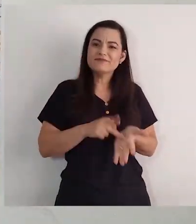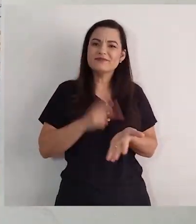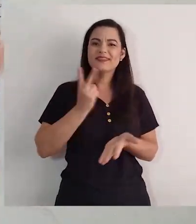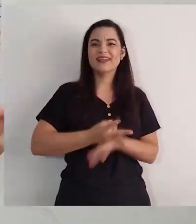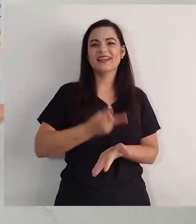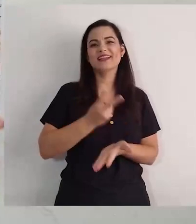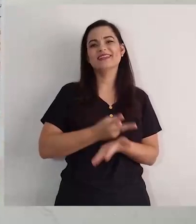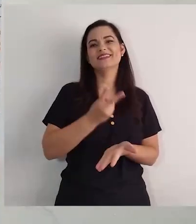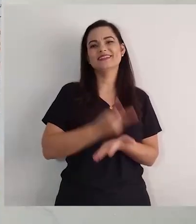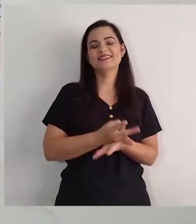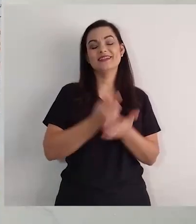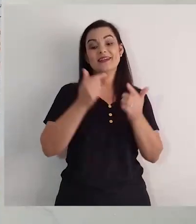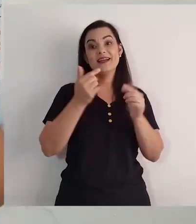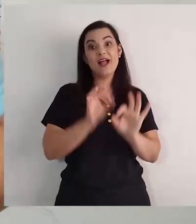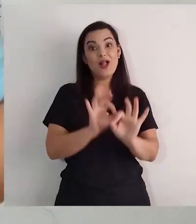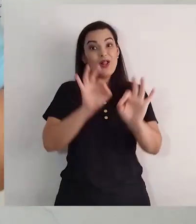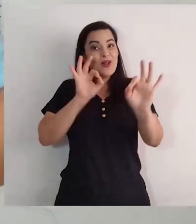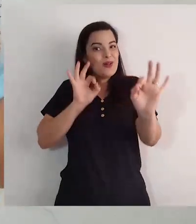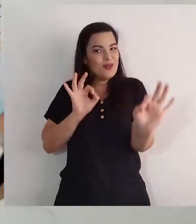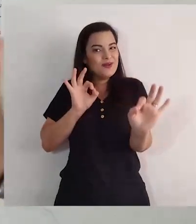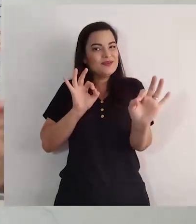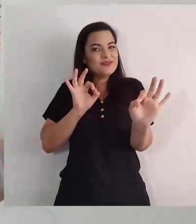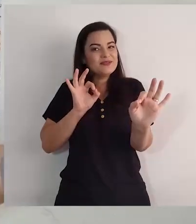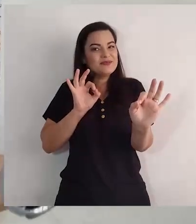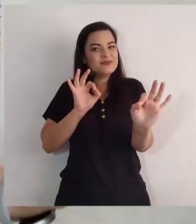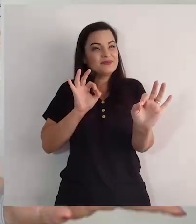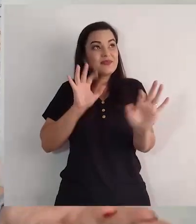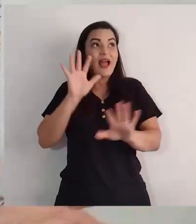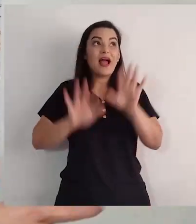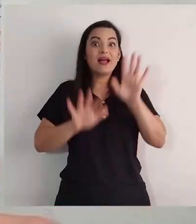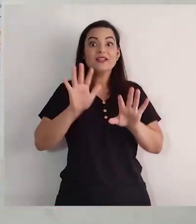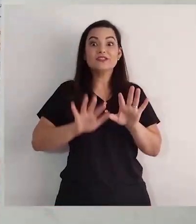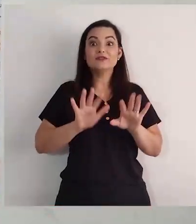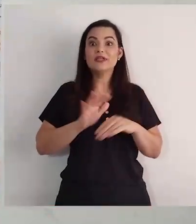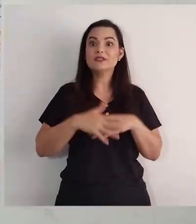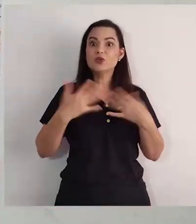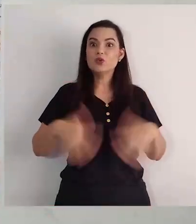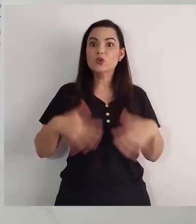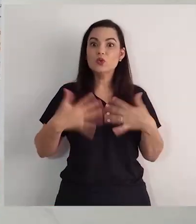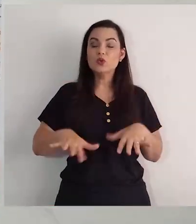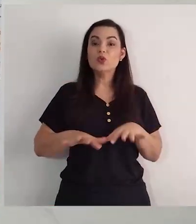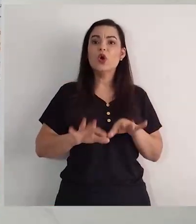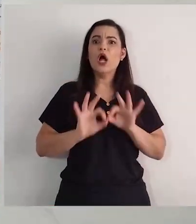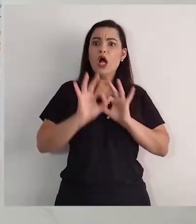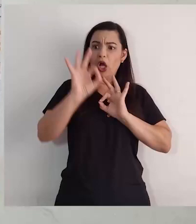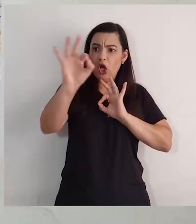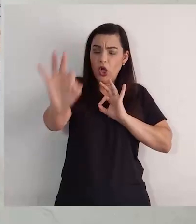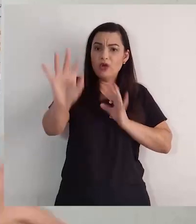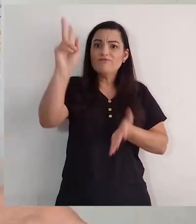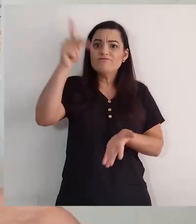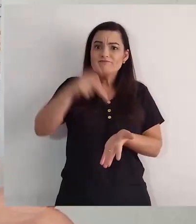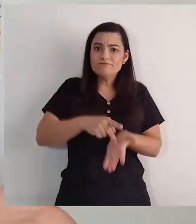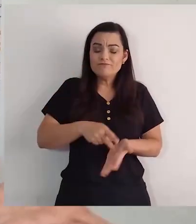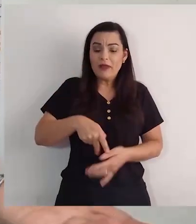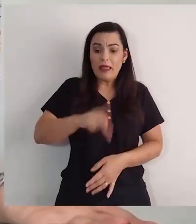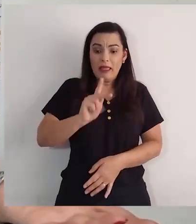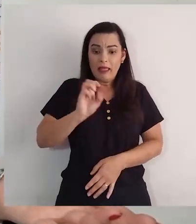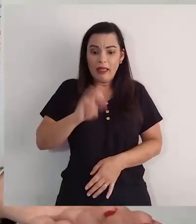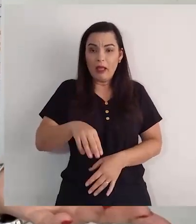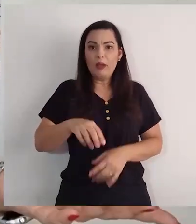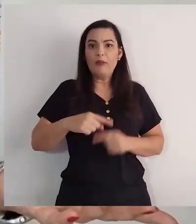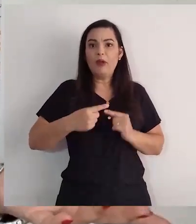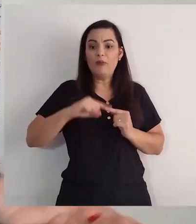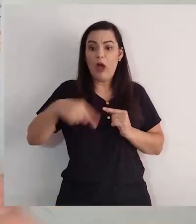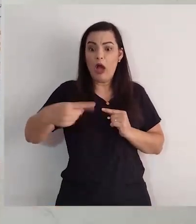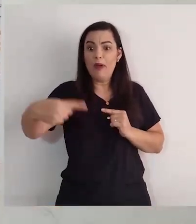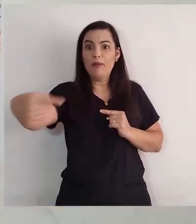aqui separados, às vezes por quilômetros e quilômetros de distância. Então, quem sabe o ano que